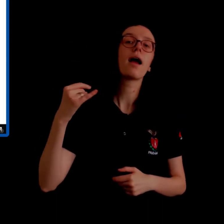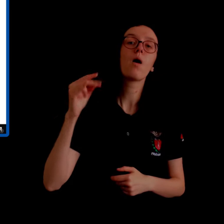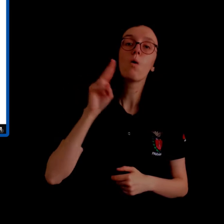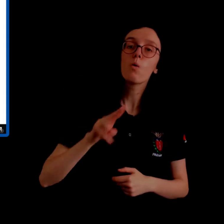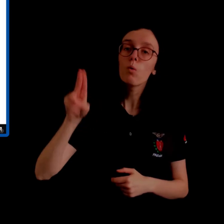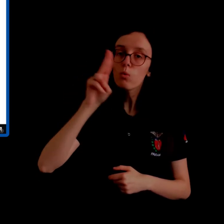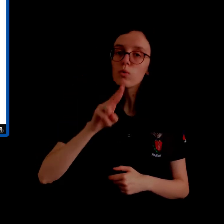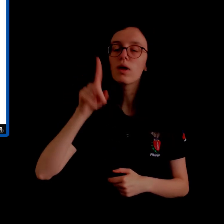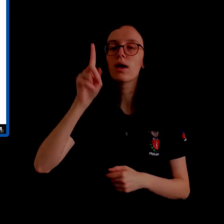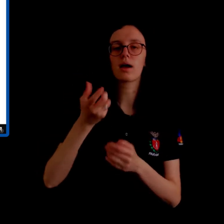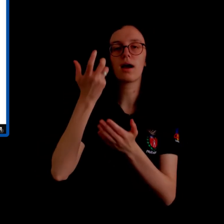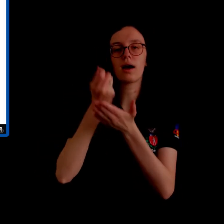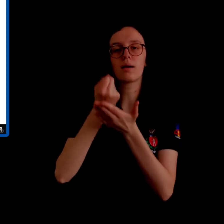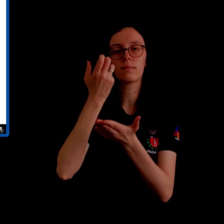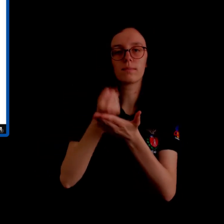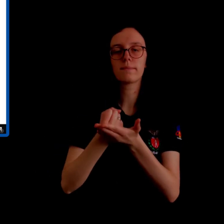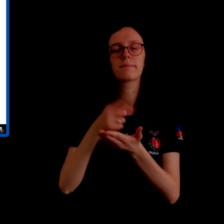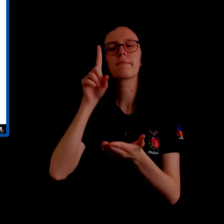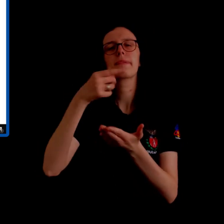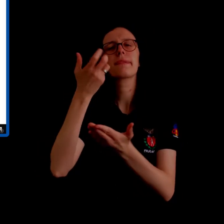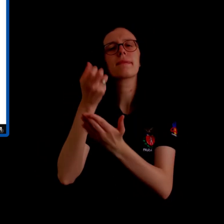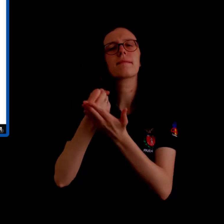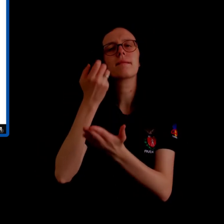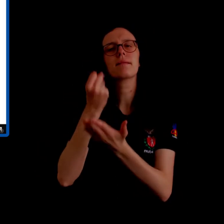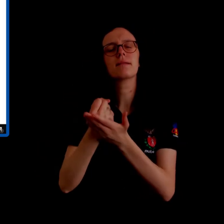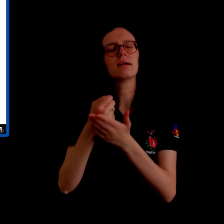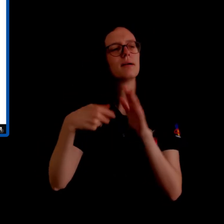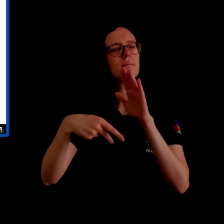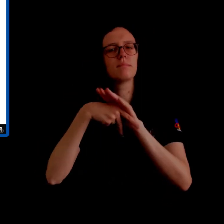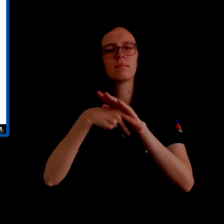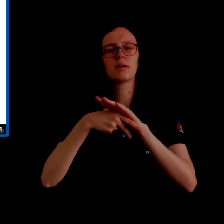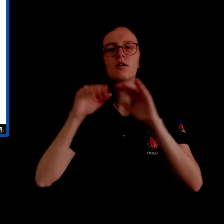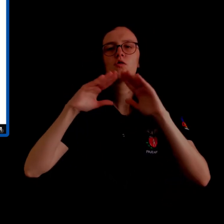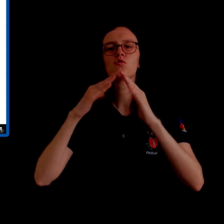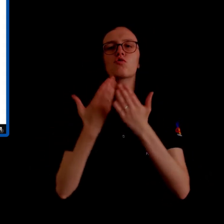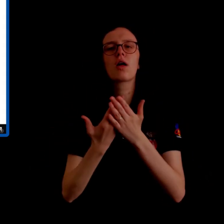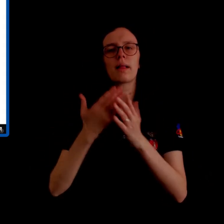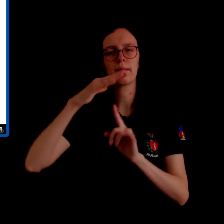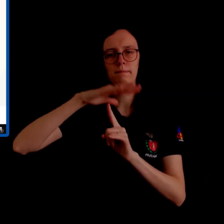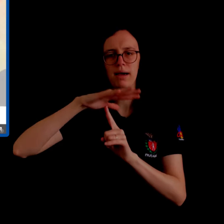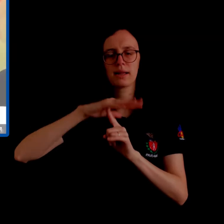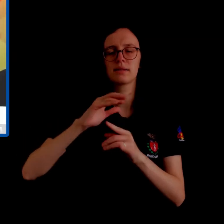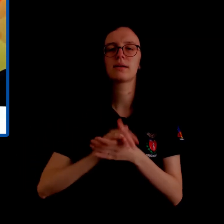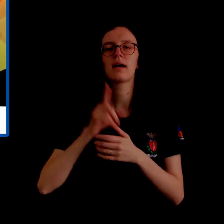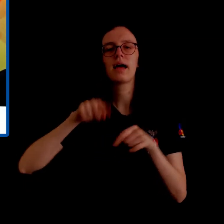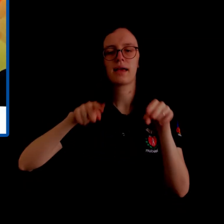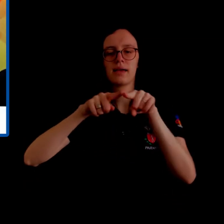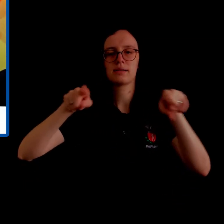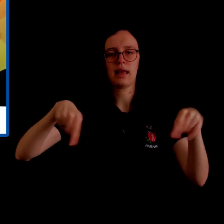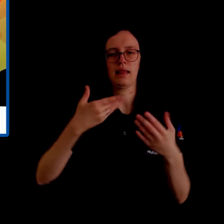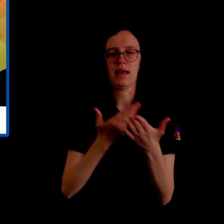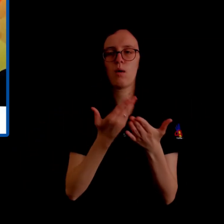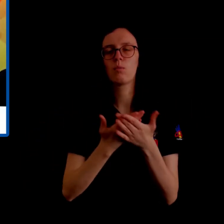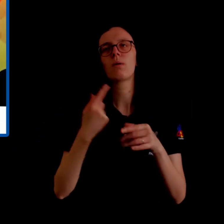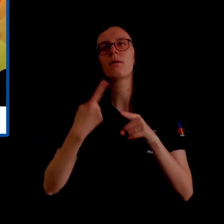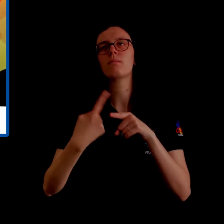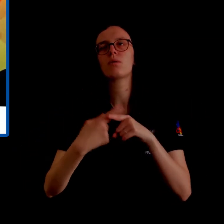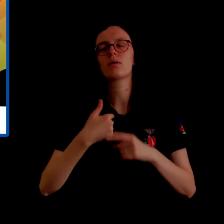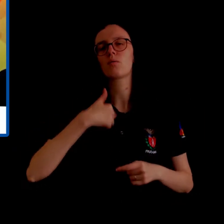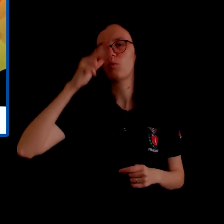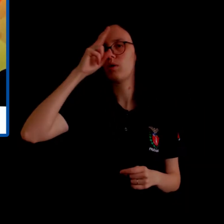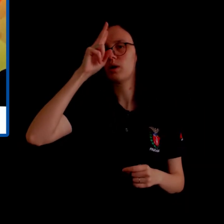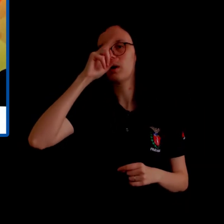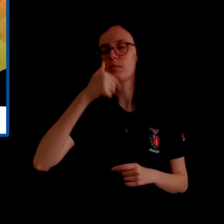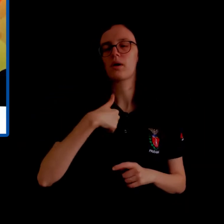do aplicativo, aqueles aplicativos do Escola Paraná, né, de sala de aula, porque eu lembro que eu